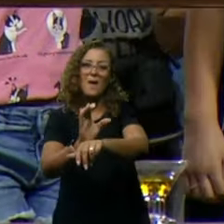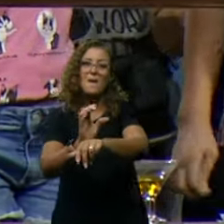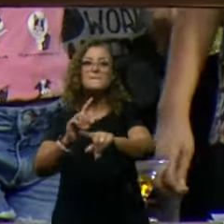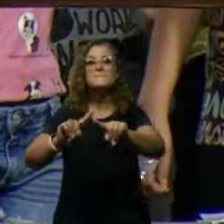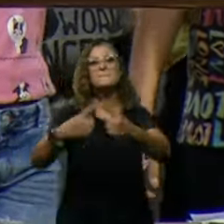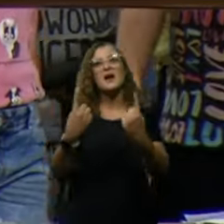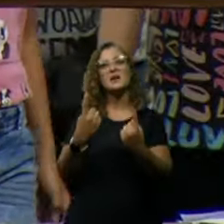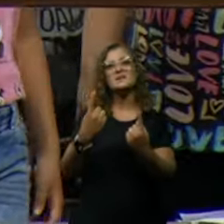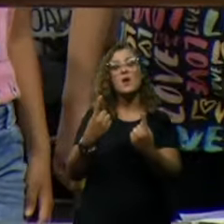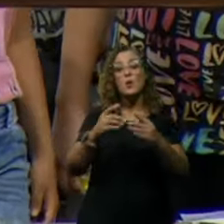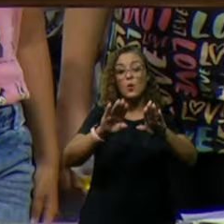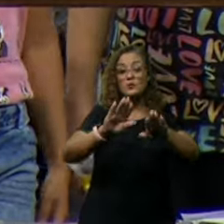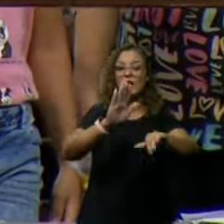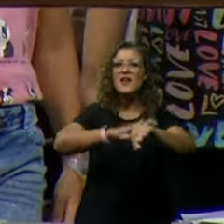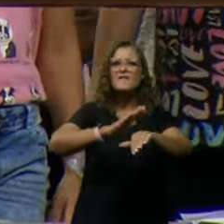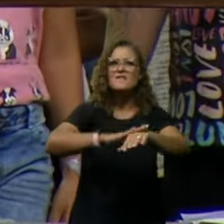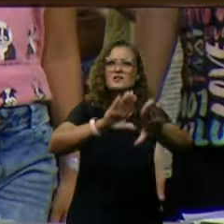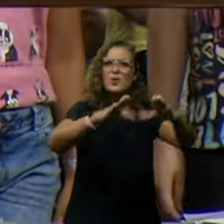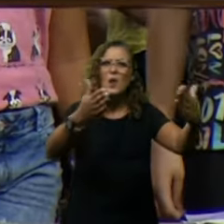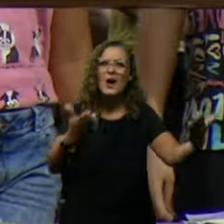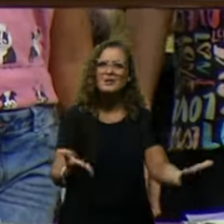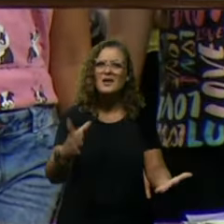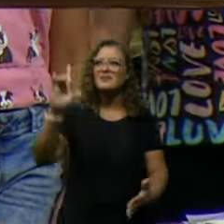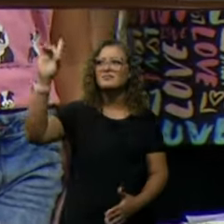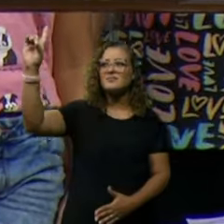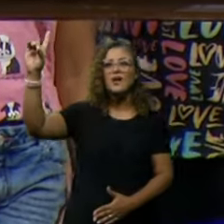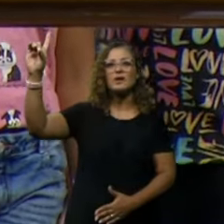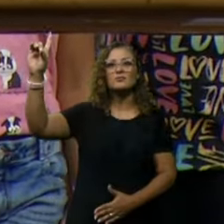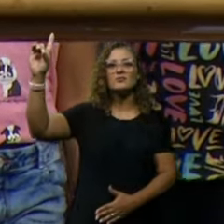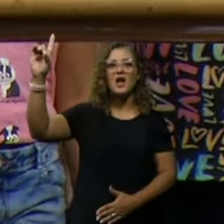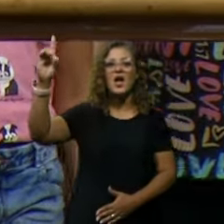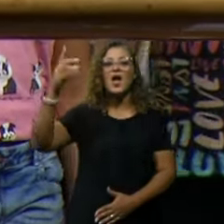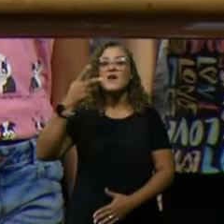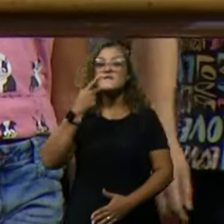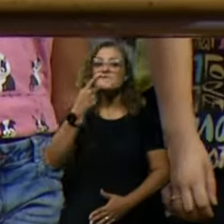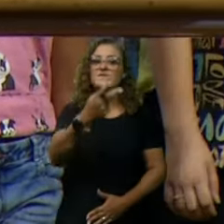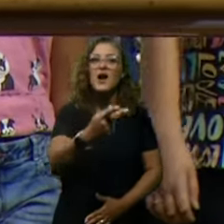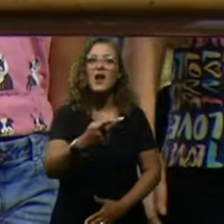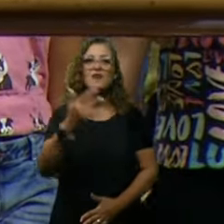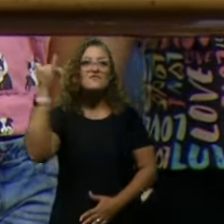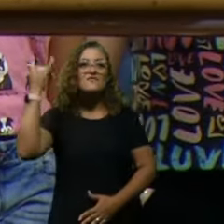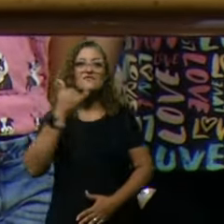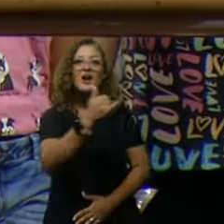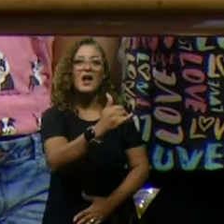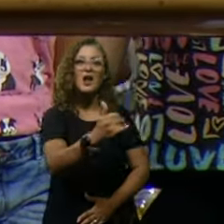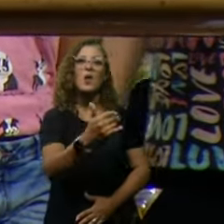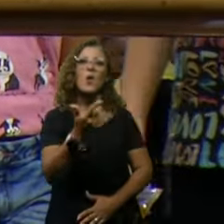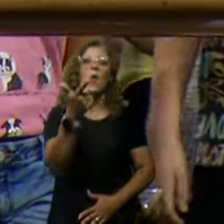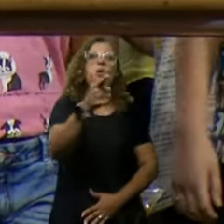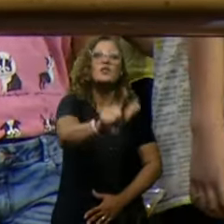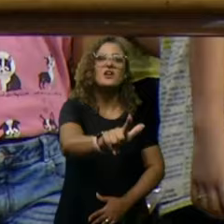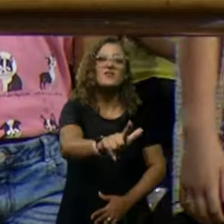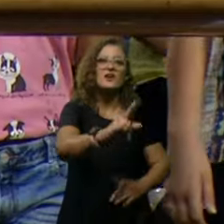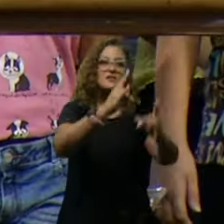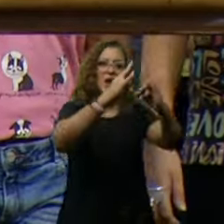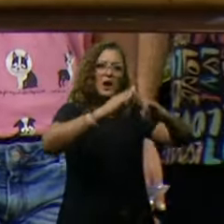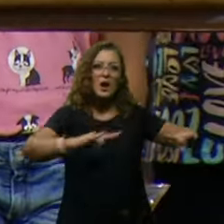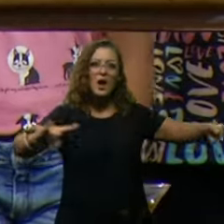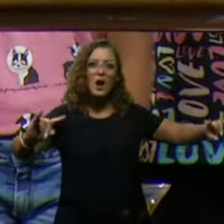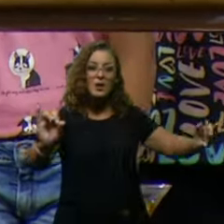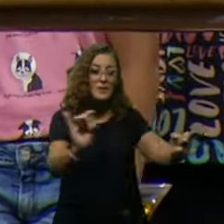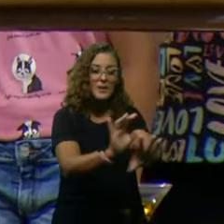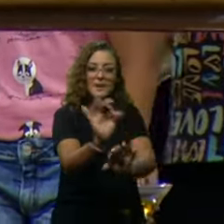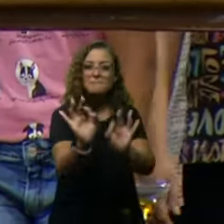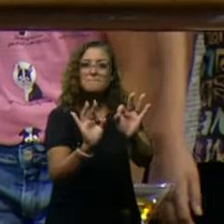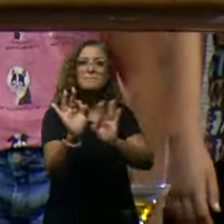um mês direito Deus isso para ele depois de pouco tempo levanta Atenda aí anda de novo porque